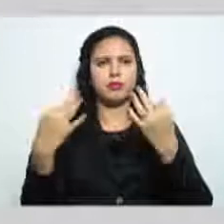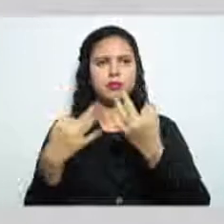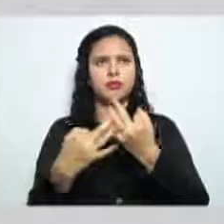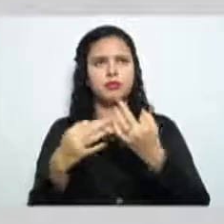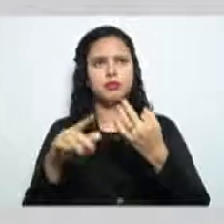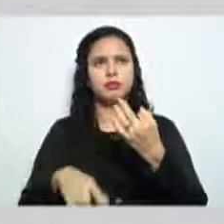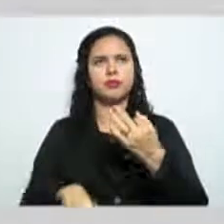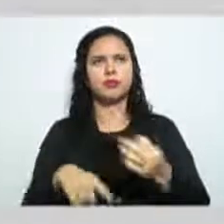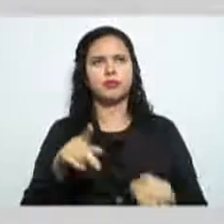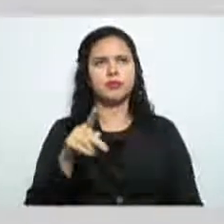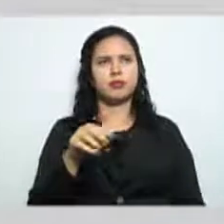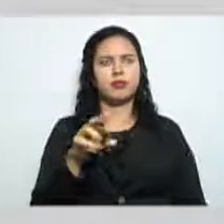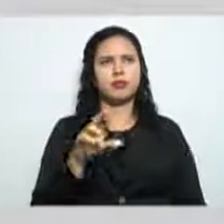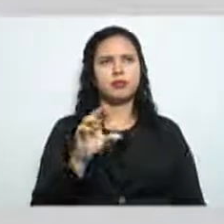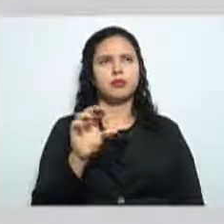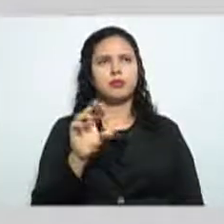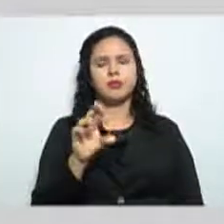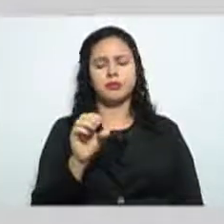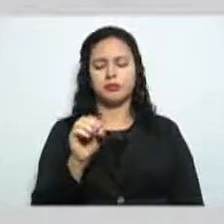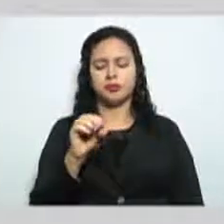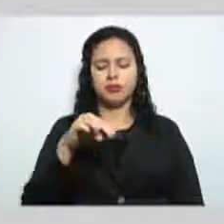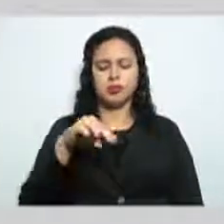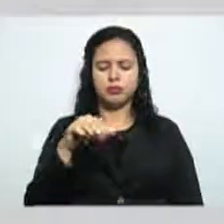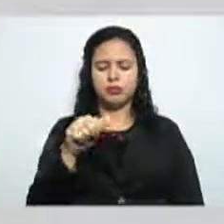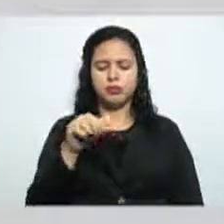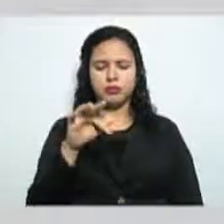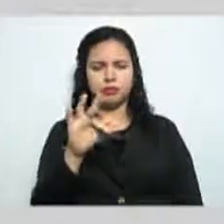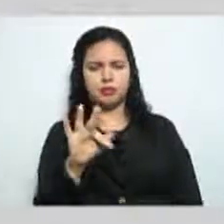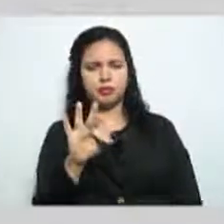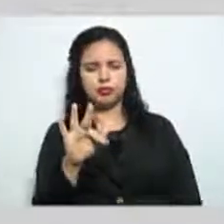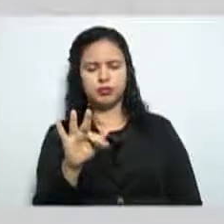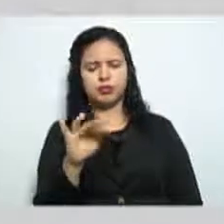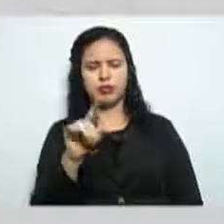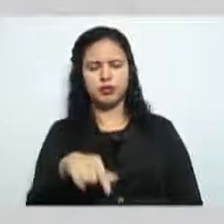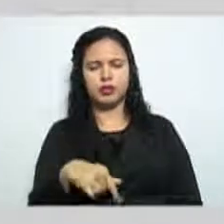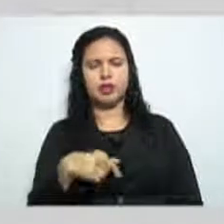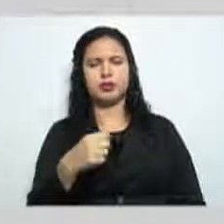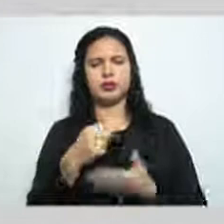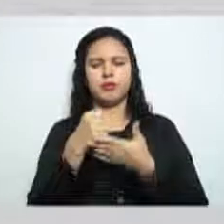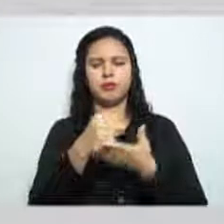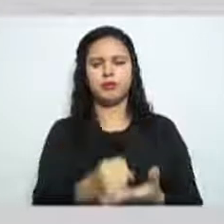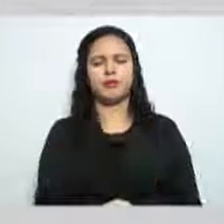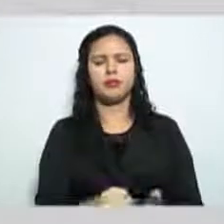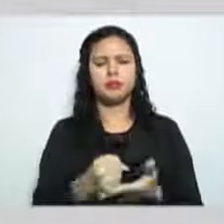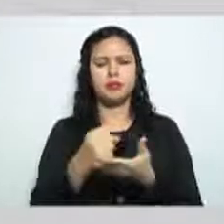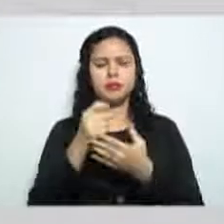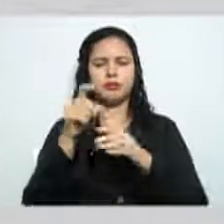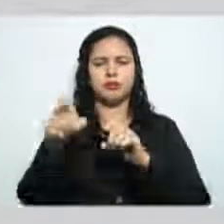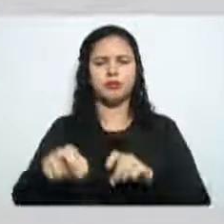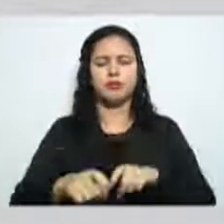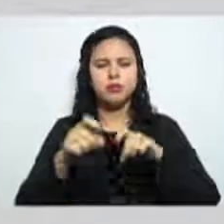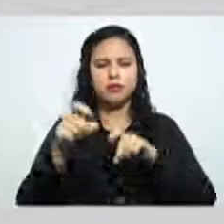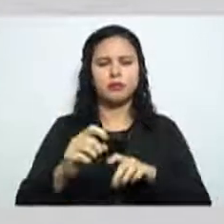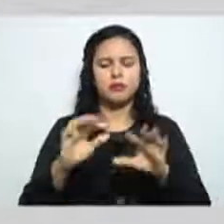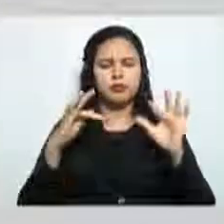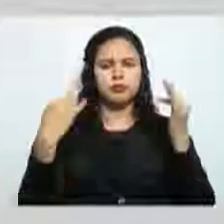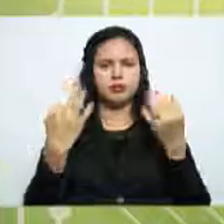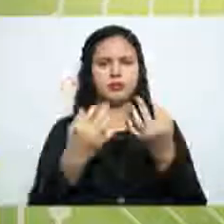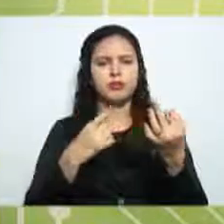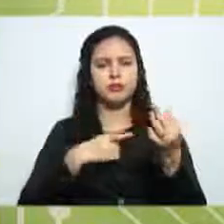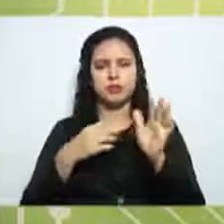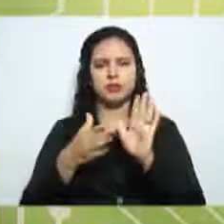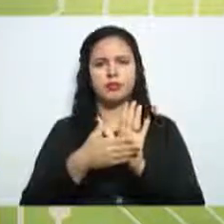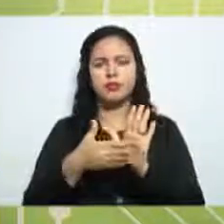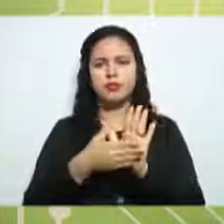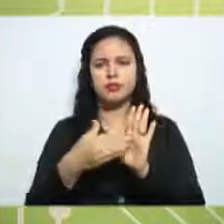O PRONAF é da agricultura familiar, ele vai ter um incentivo para a agricultura familiar. A agricultura familiar tem um papel muito importante na